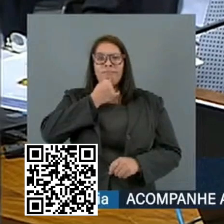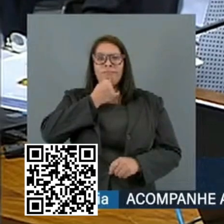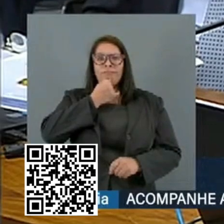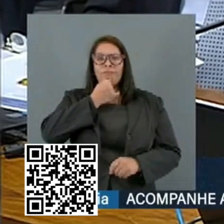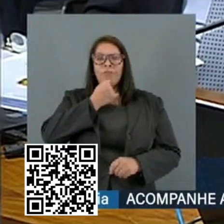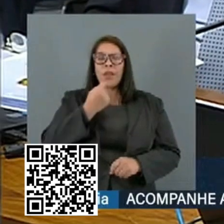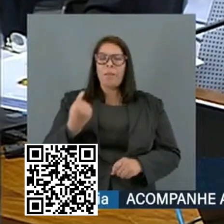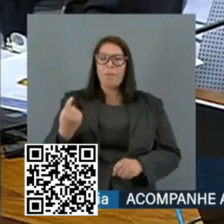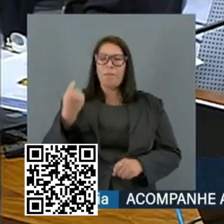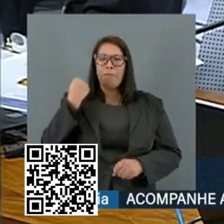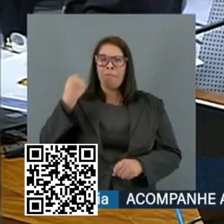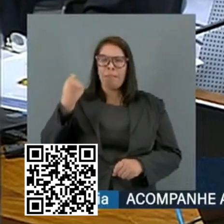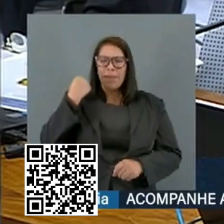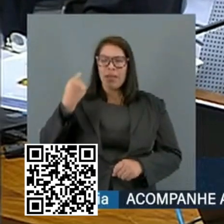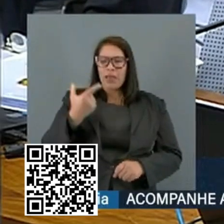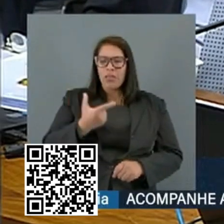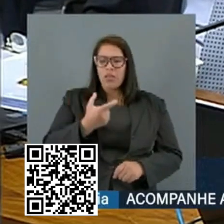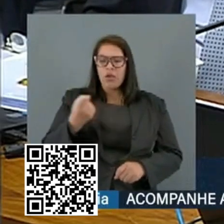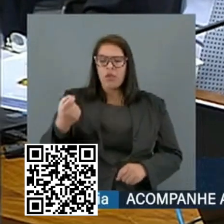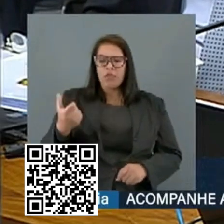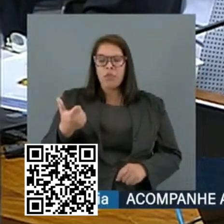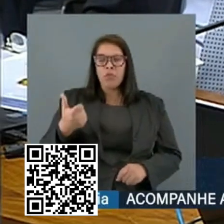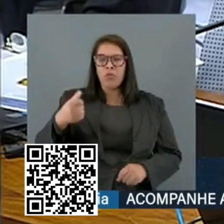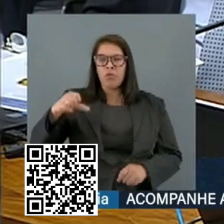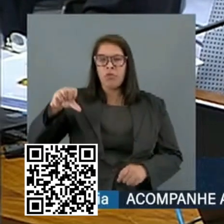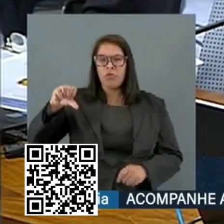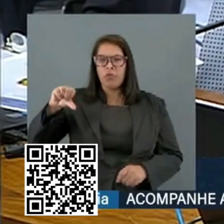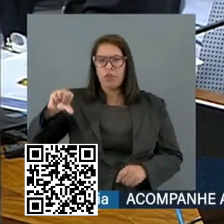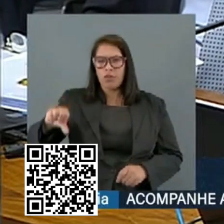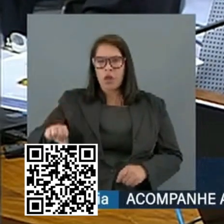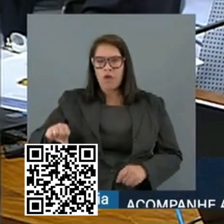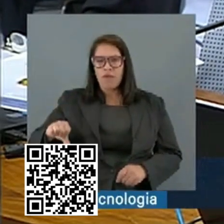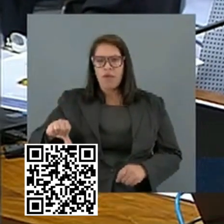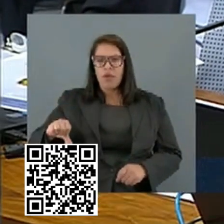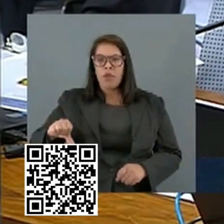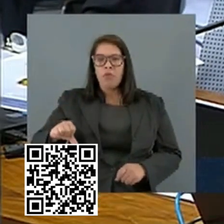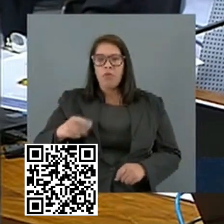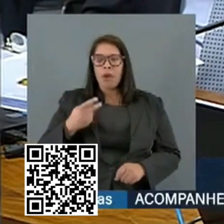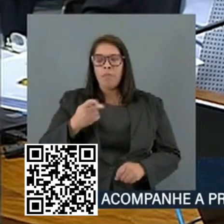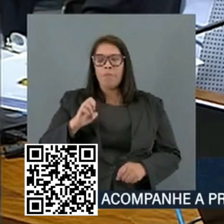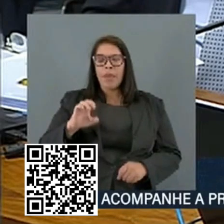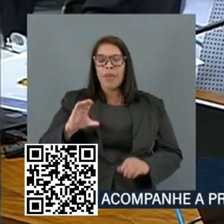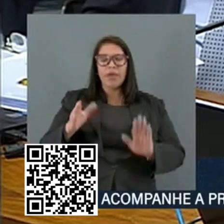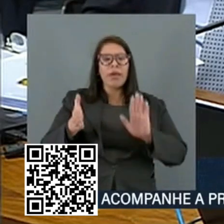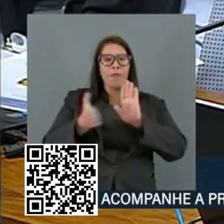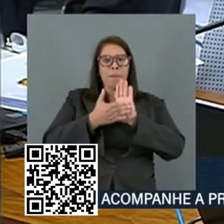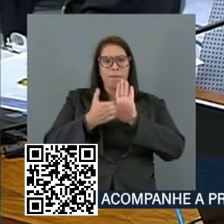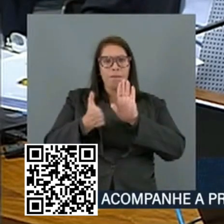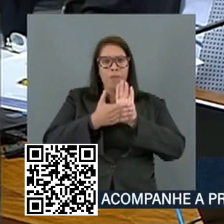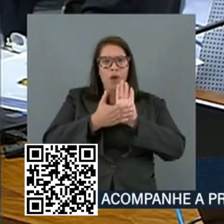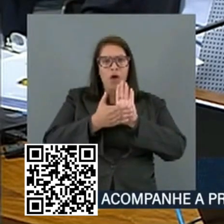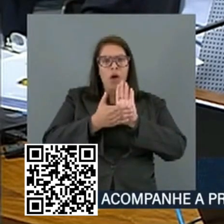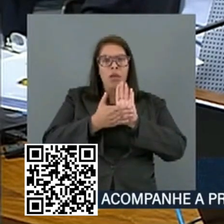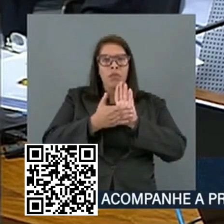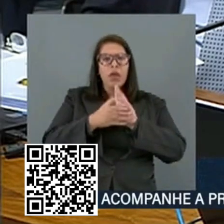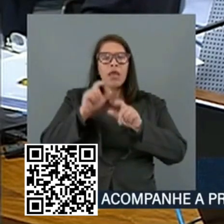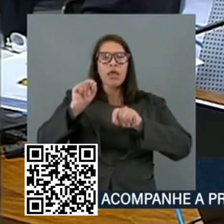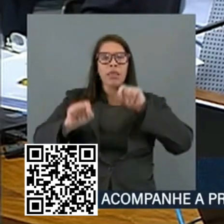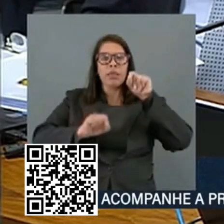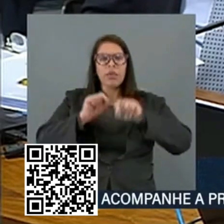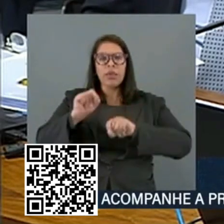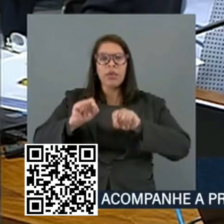desde 2019, não de agora, uma PEC de minha autoria em que